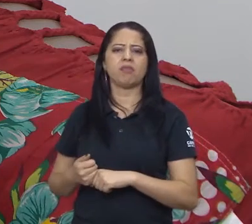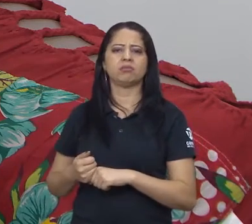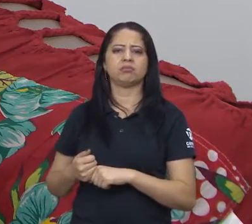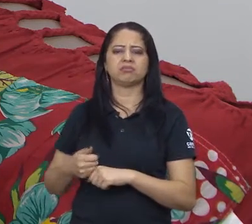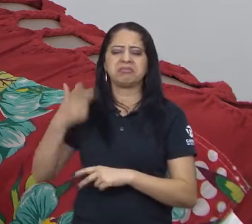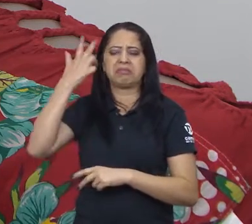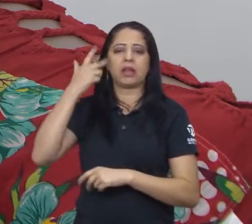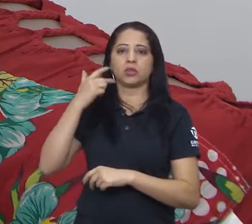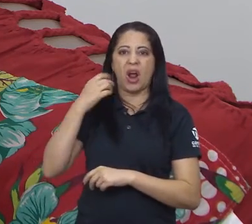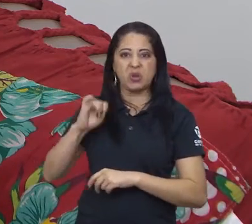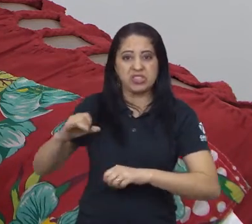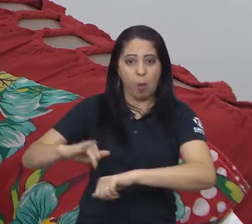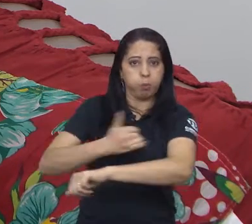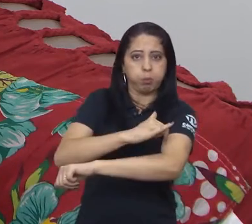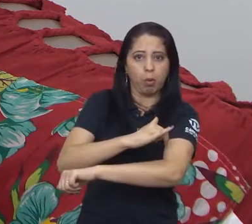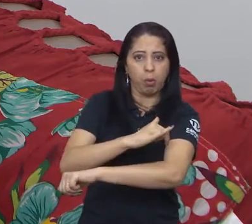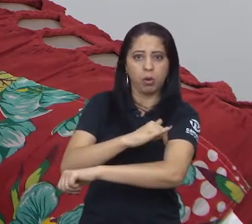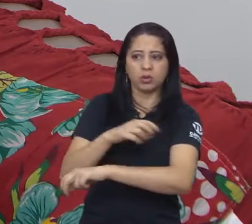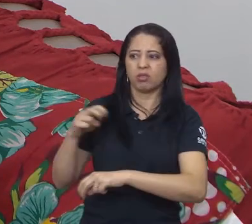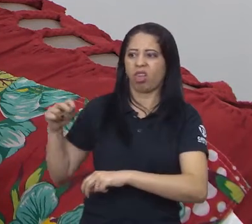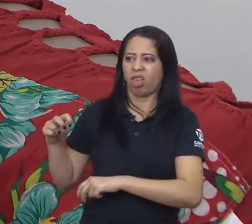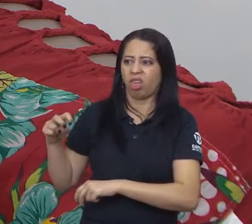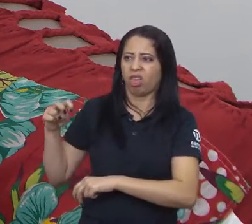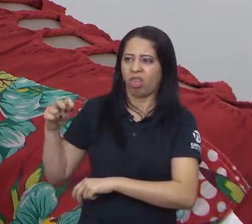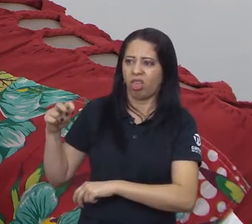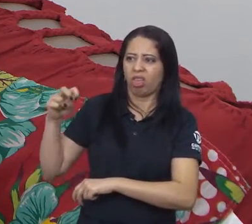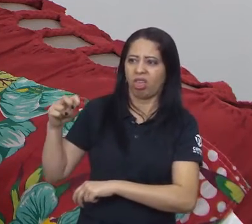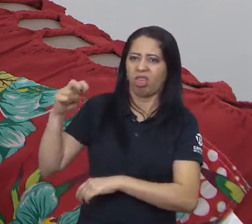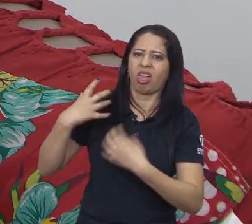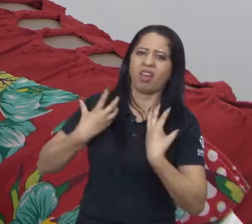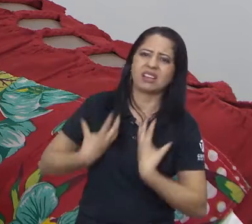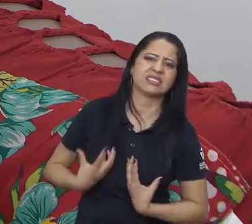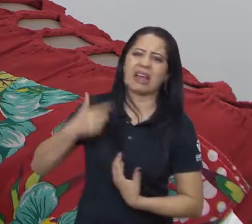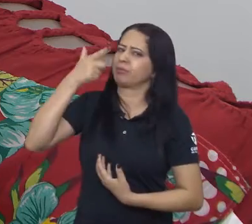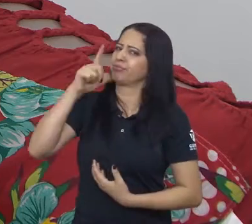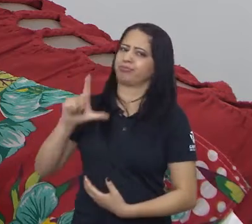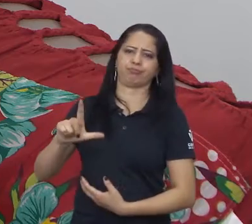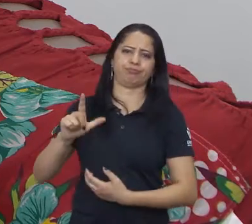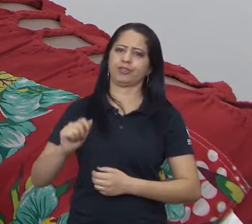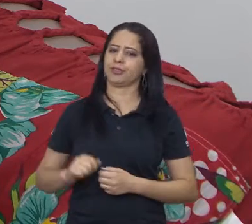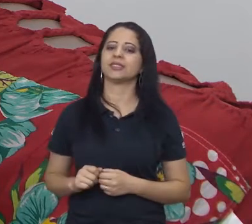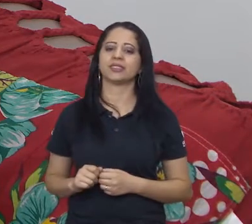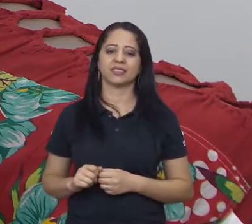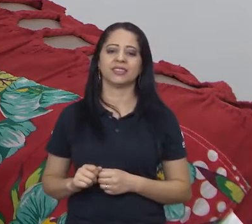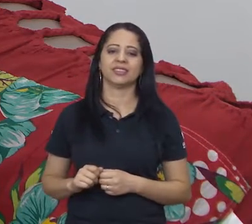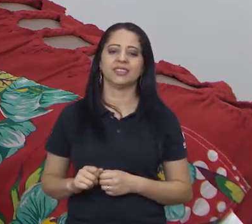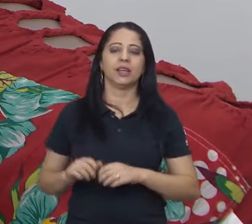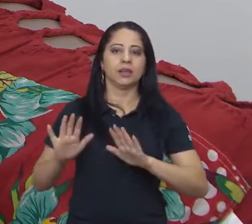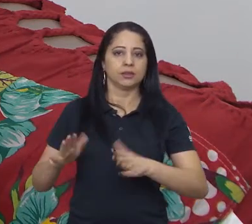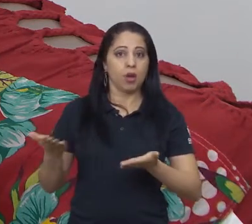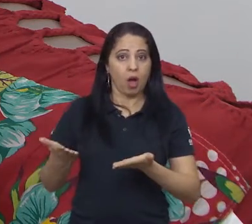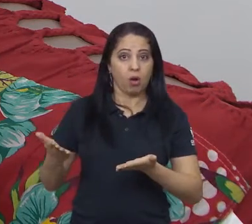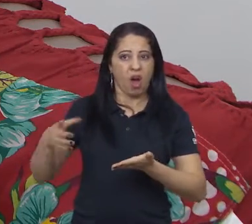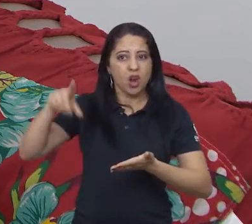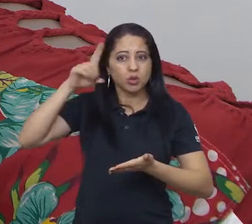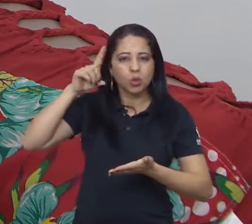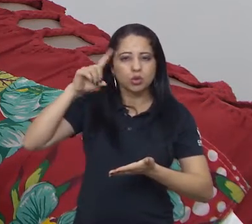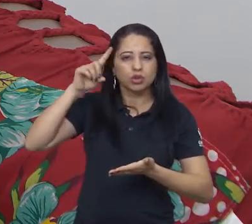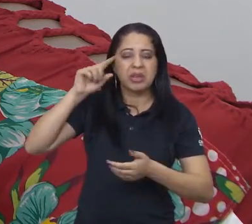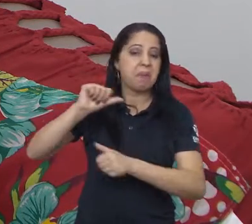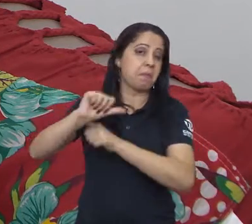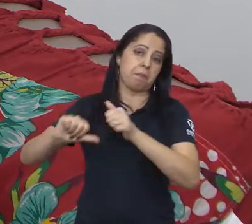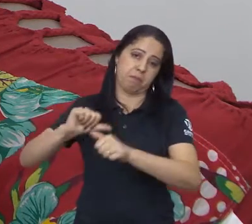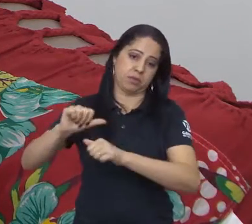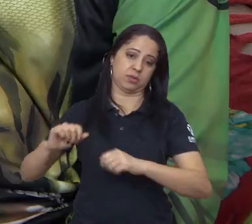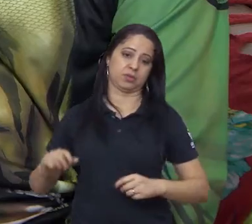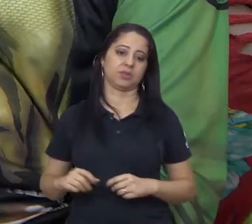com 5 kg não aguentava não subia não então você muda completamente você o dia a dia seu é